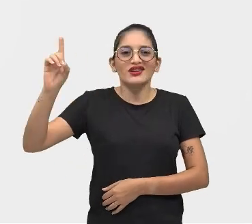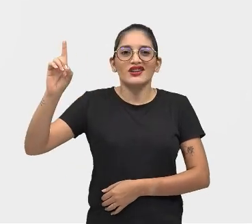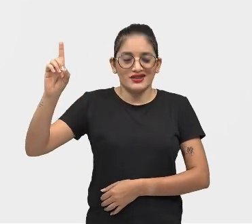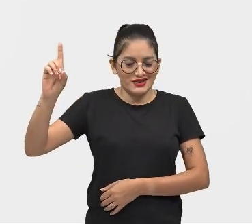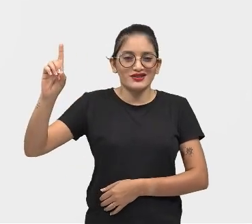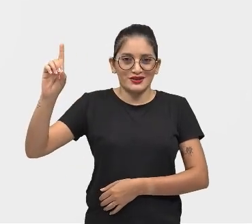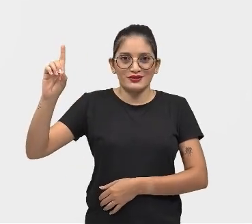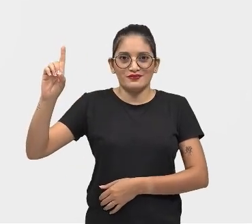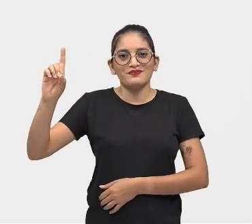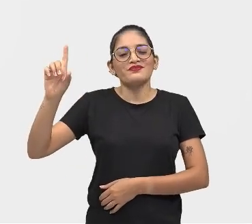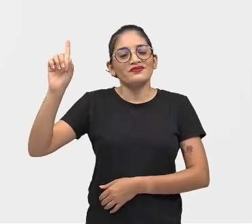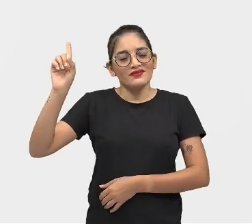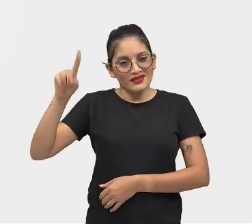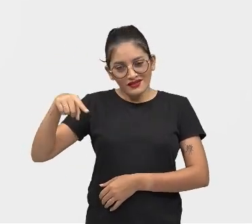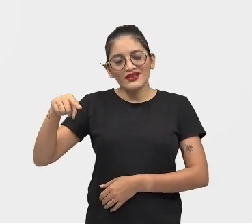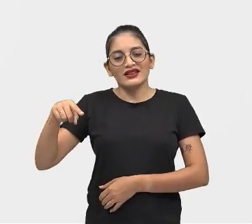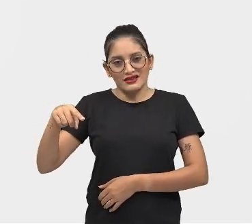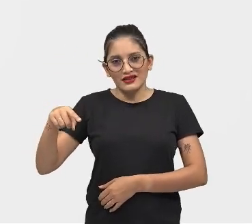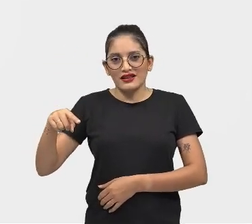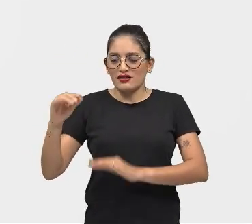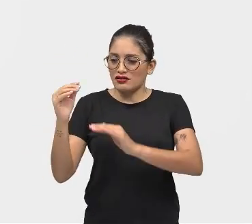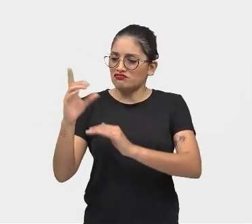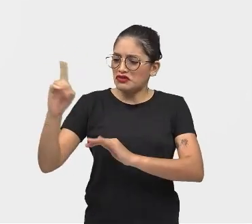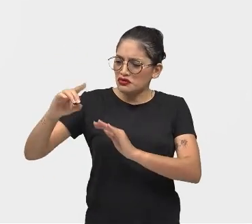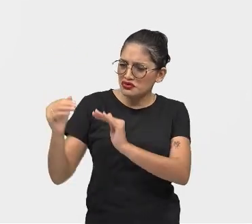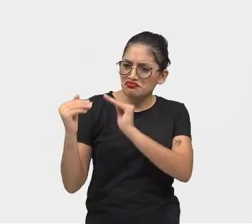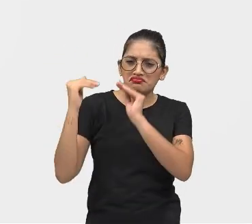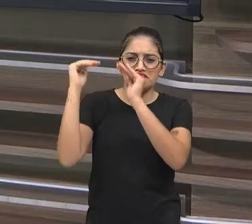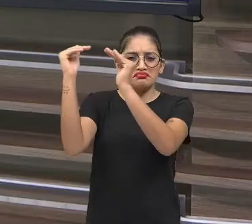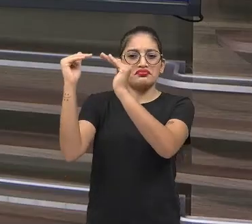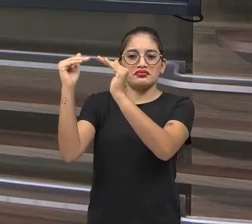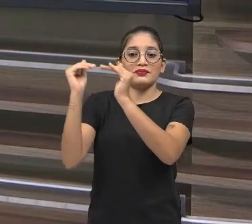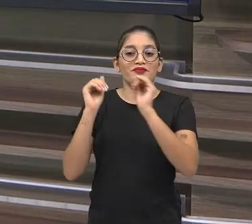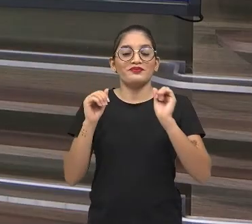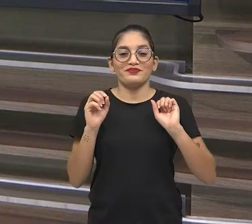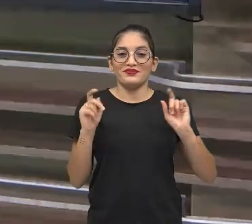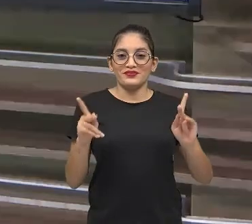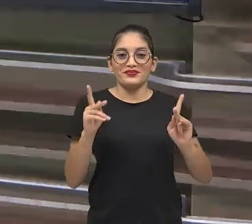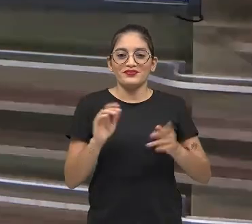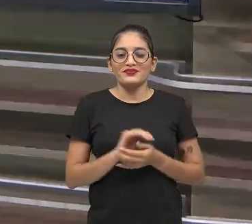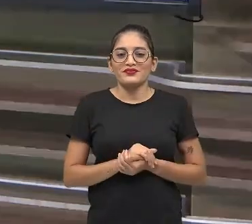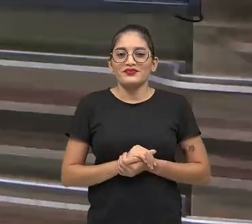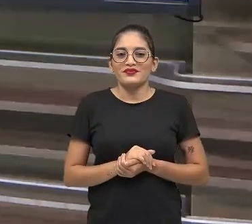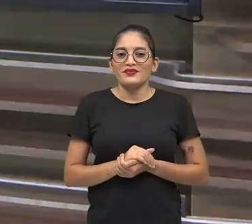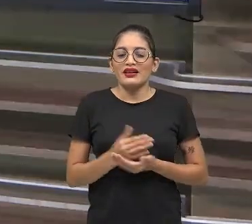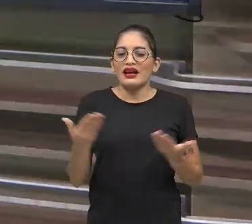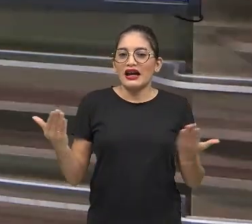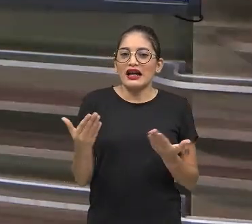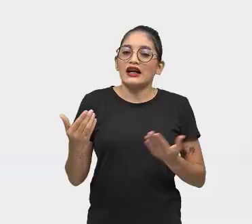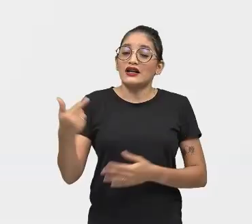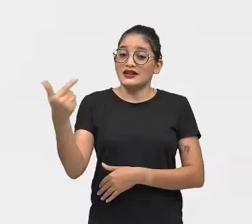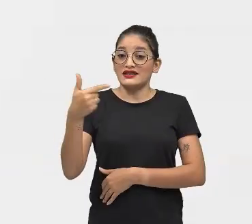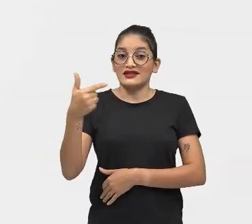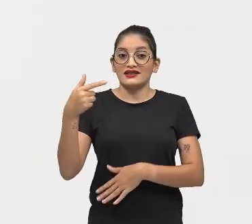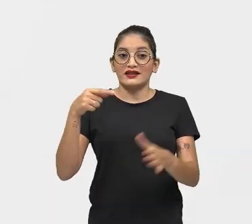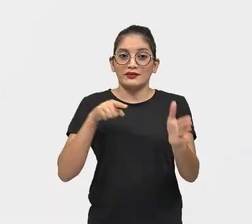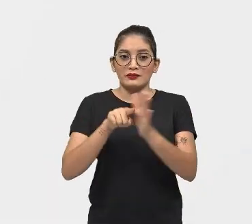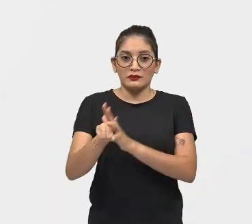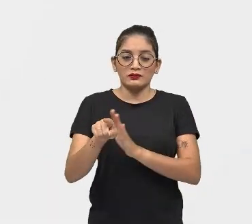ele é o supremo, certo? Então vamos agora para a questão 2.